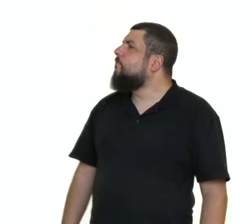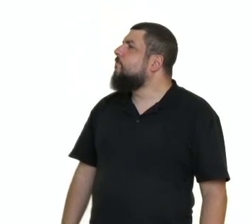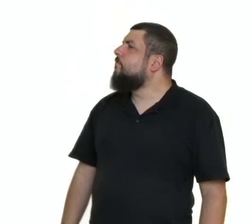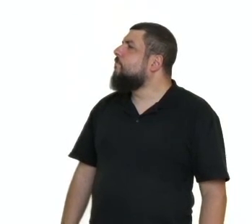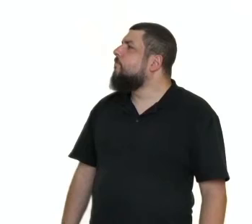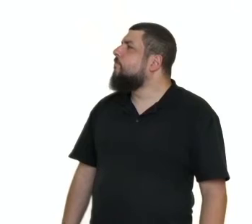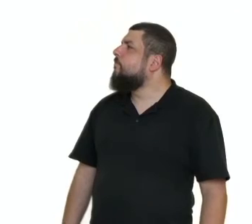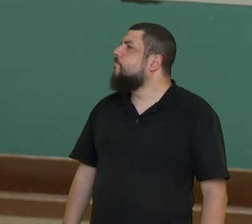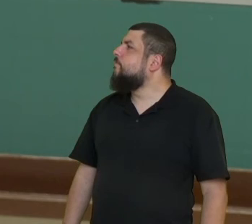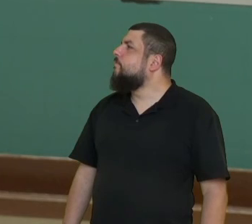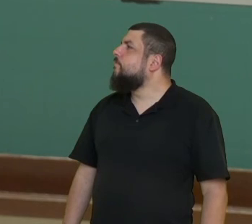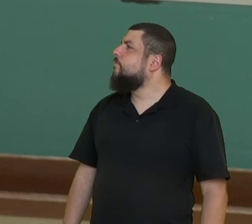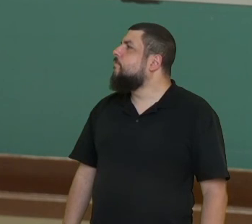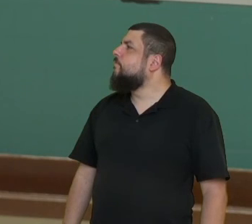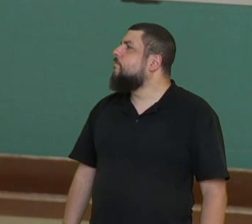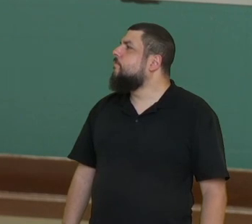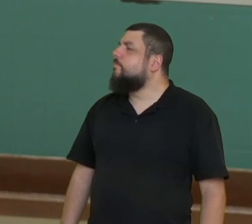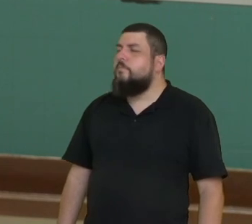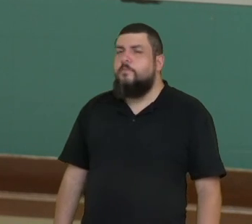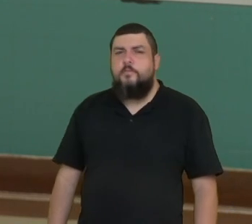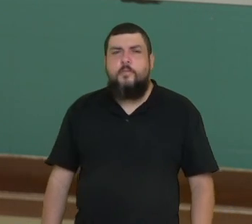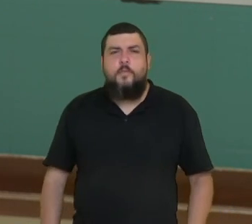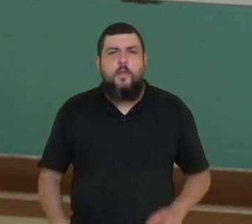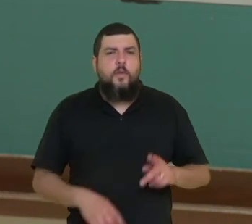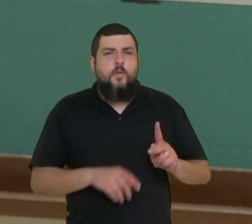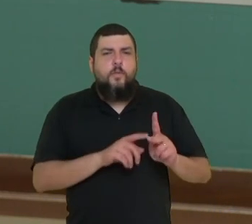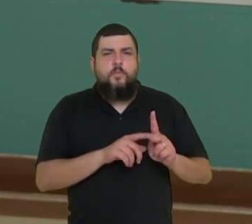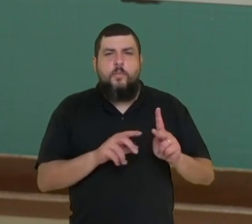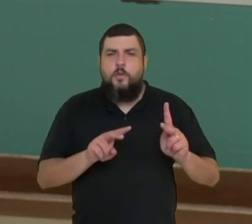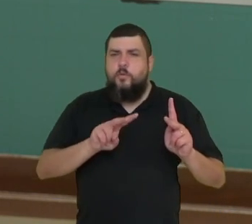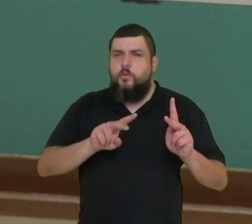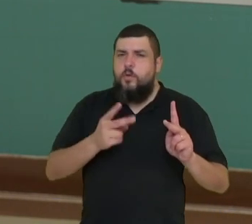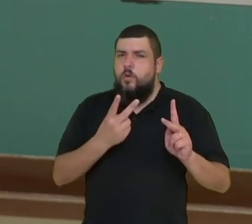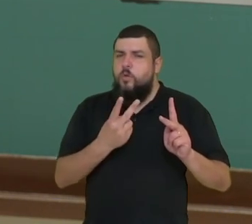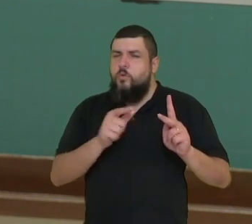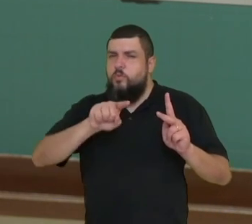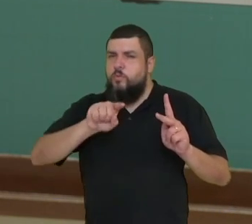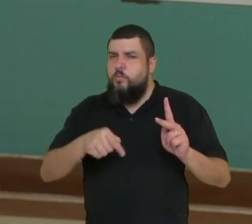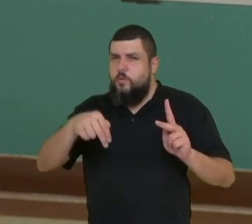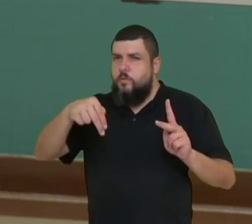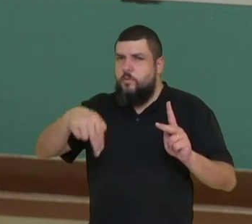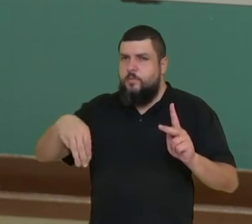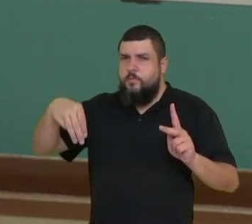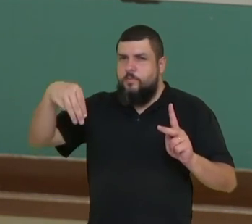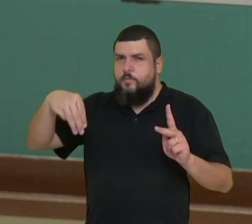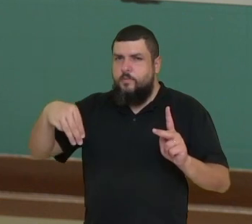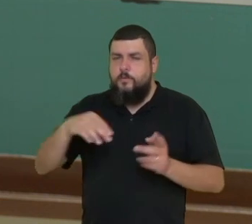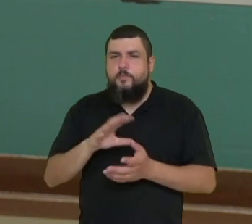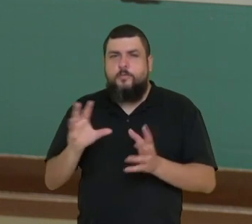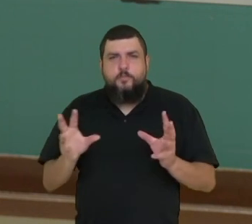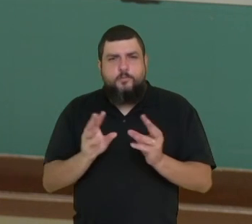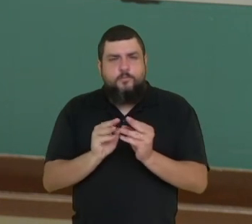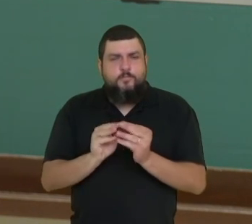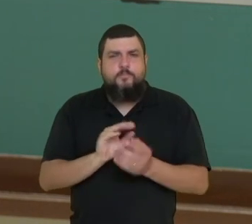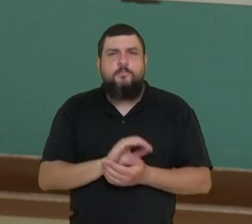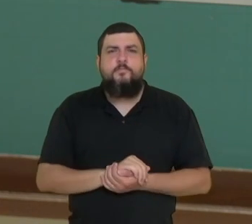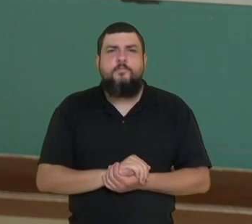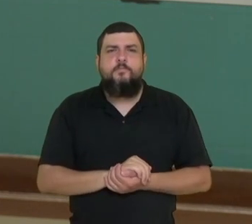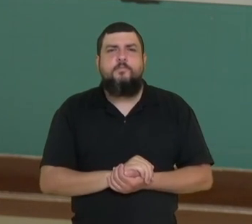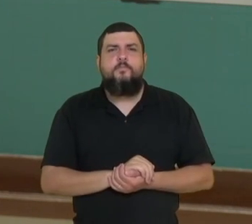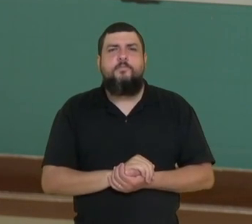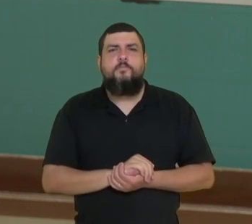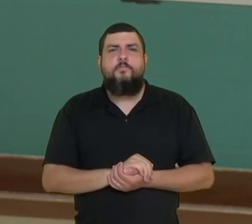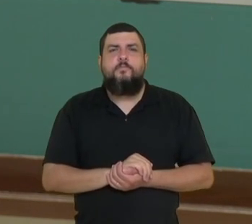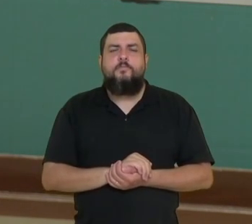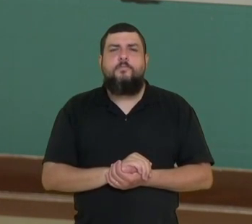igual a 2.000 Newton por metro. Beleza? Tranquilo? Show de bola. Agora o